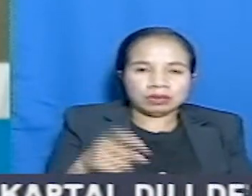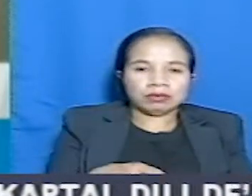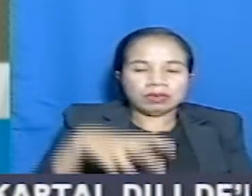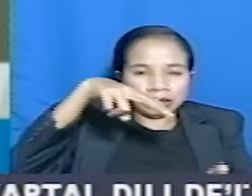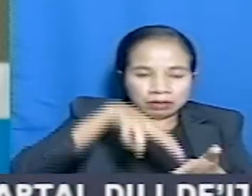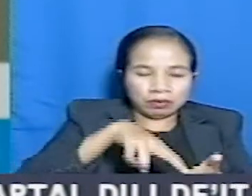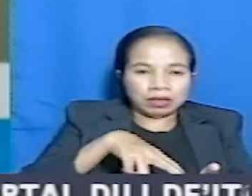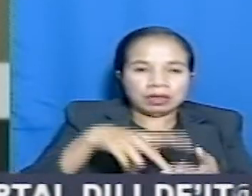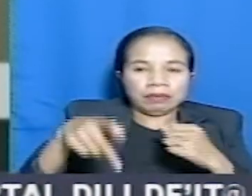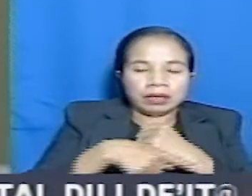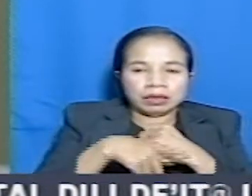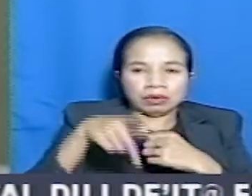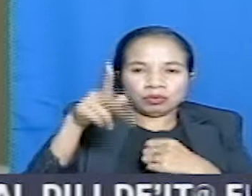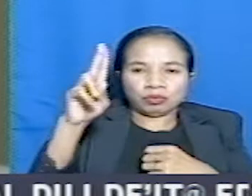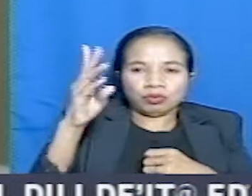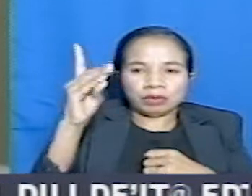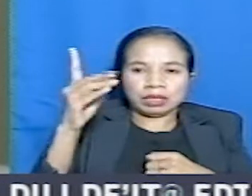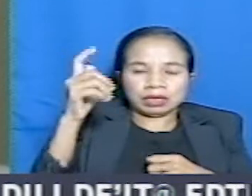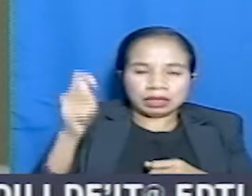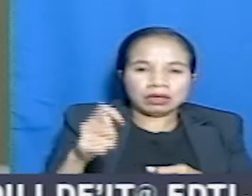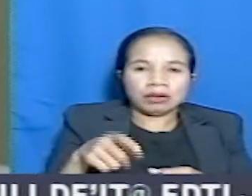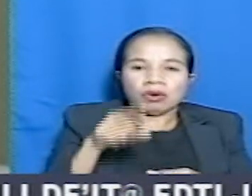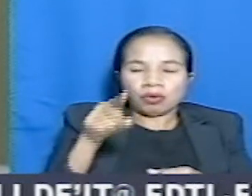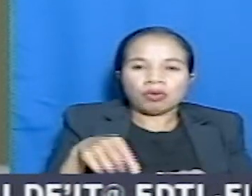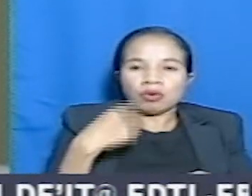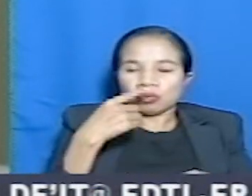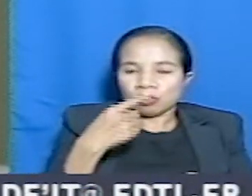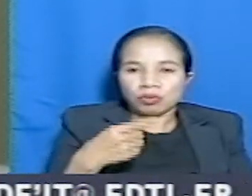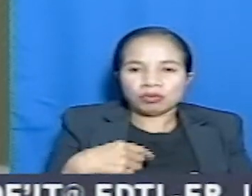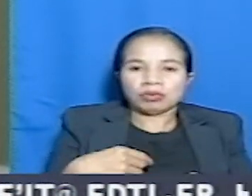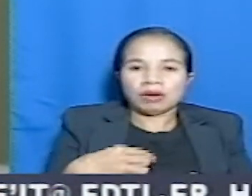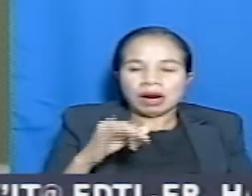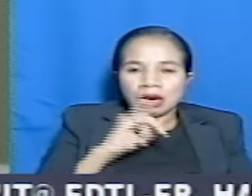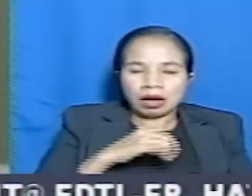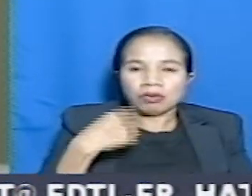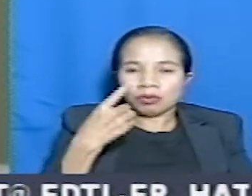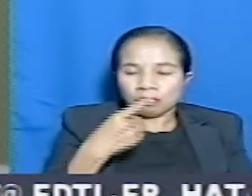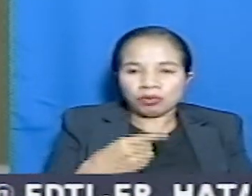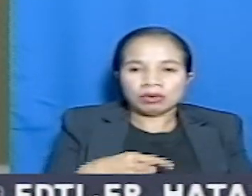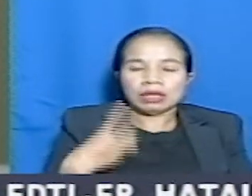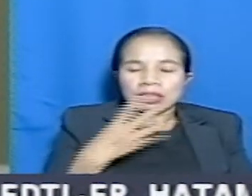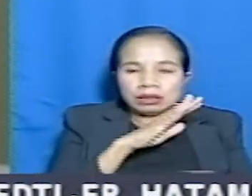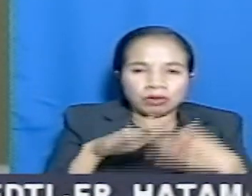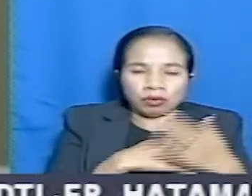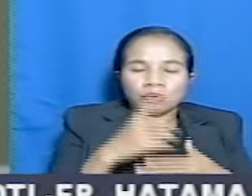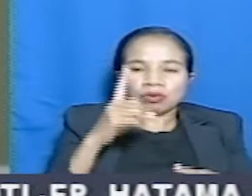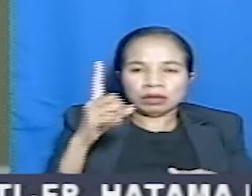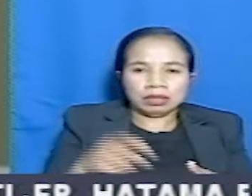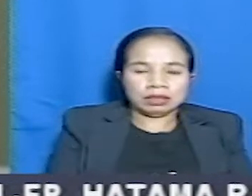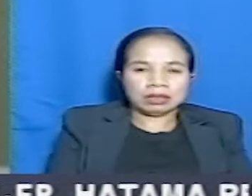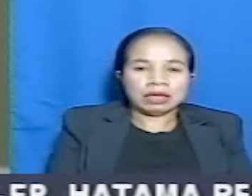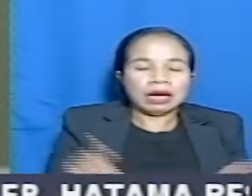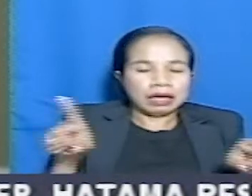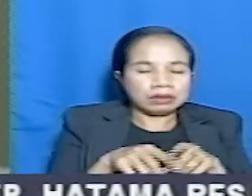Timorense. Ose, ause, itase, ita messa kirede, messa kufeta unyande, nan